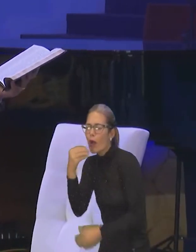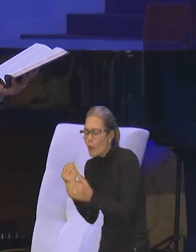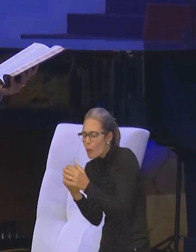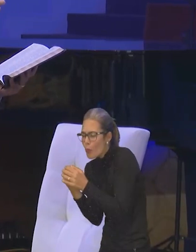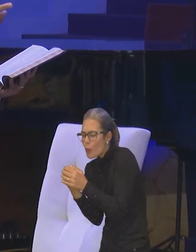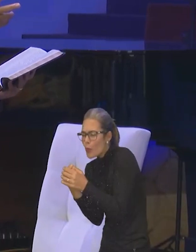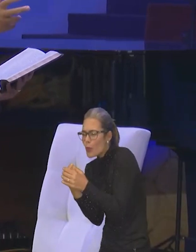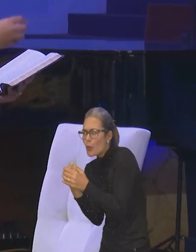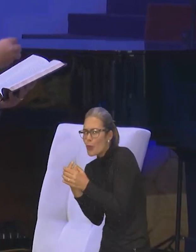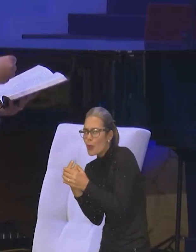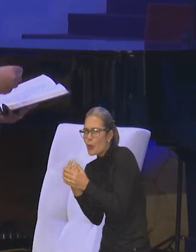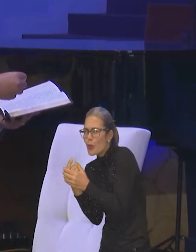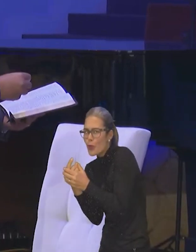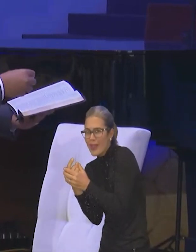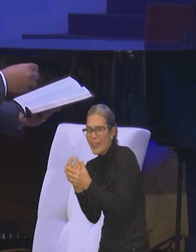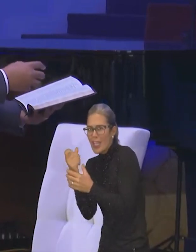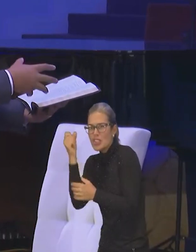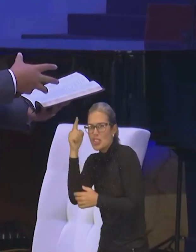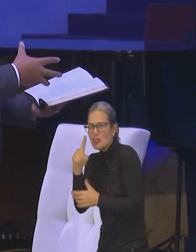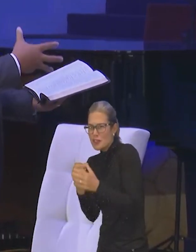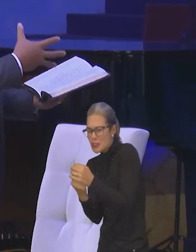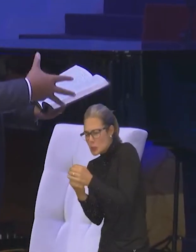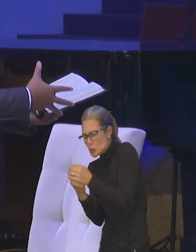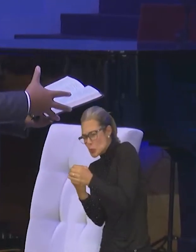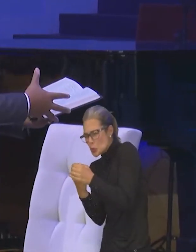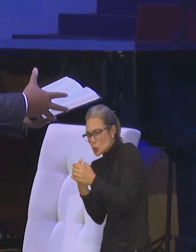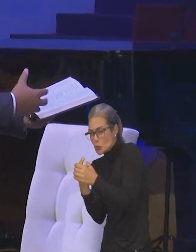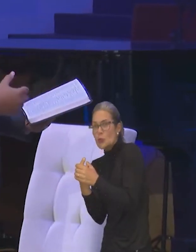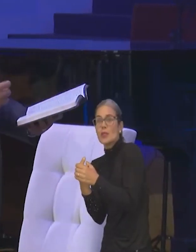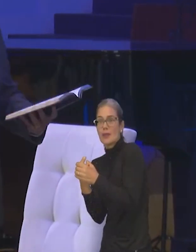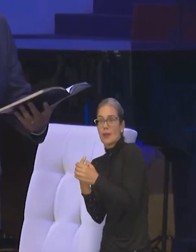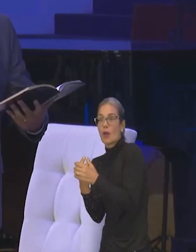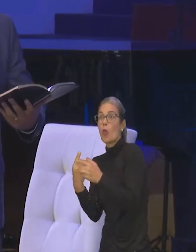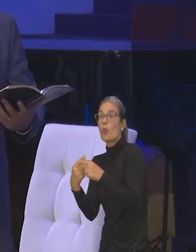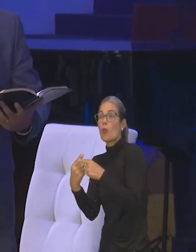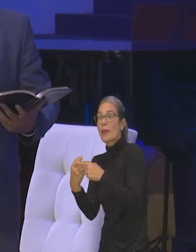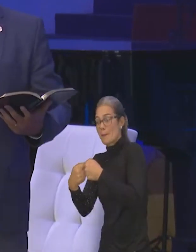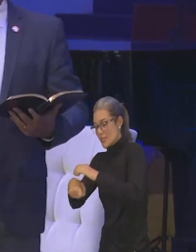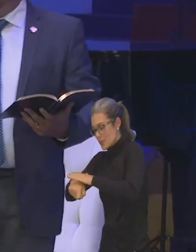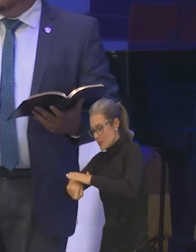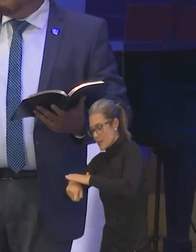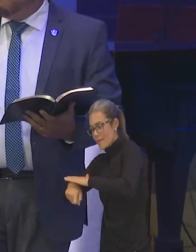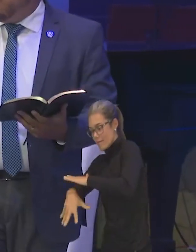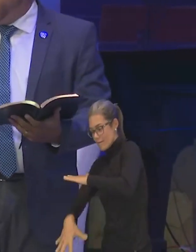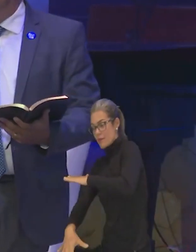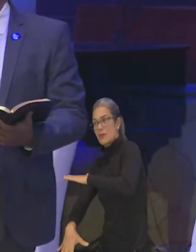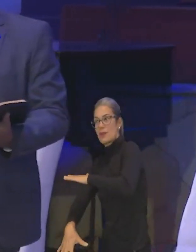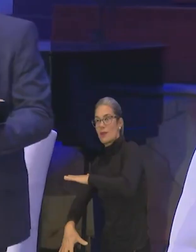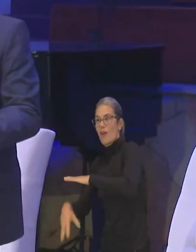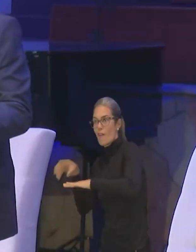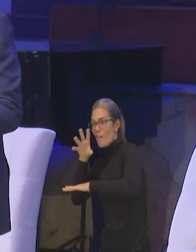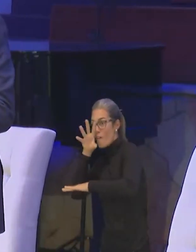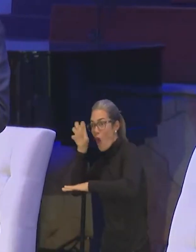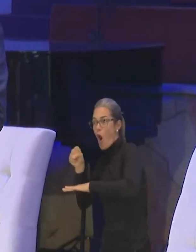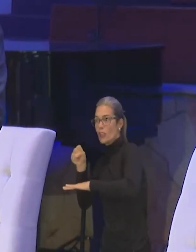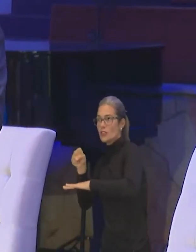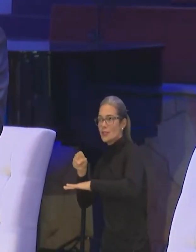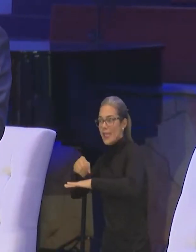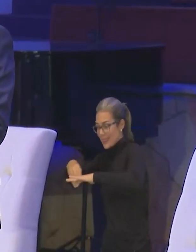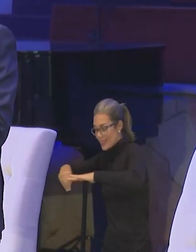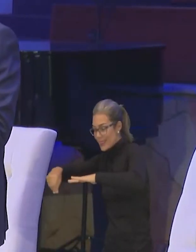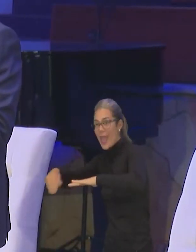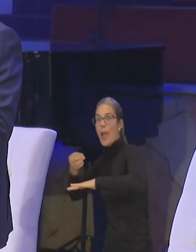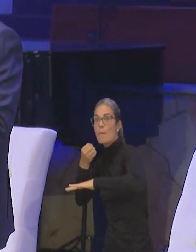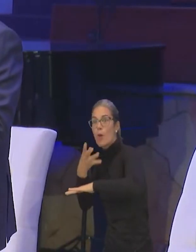muita facilidade. É um broto que precisa de uma raiz firme, que precisa de uma boa terra, precisa de um